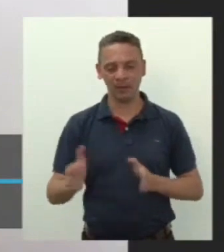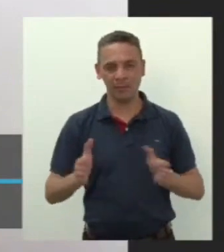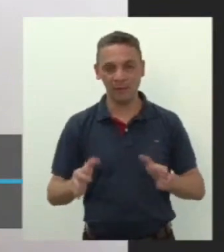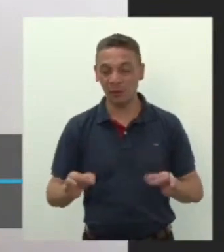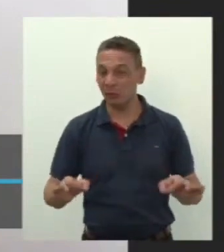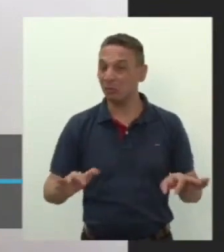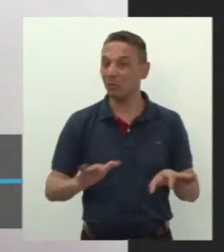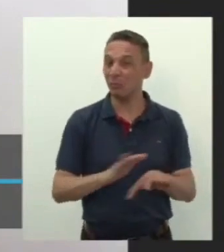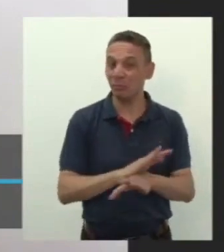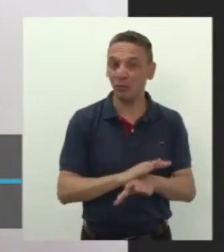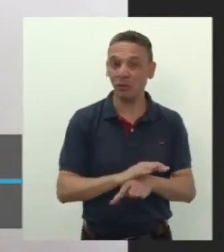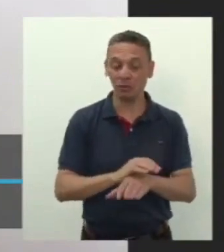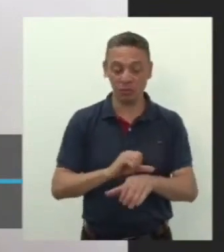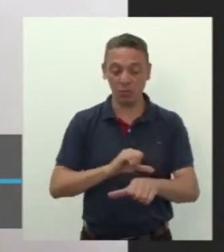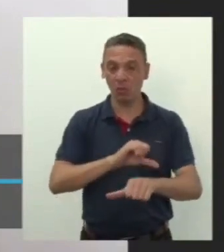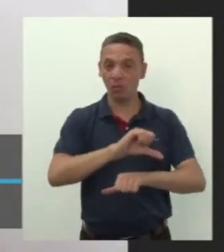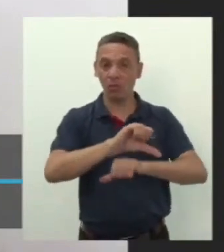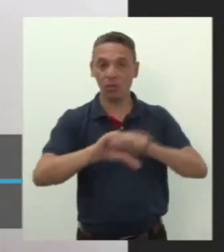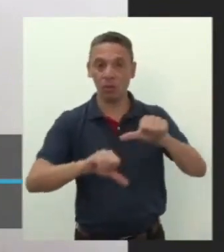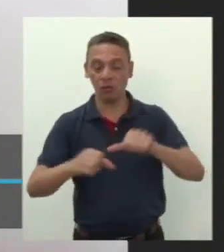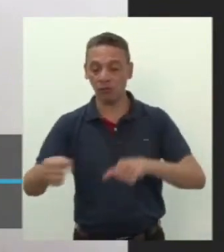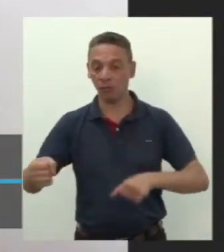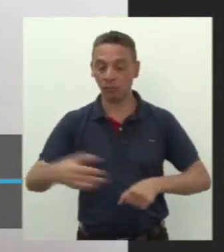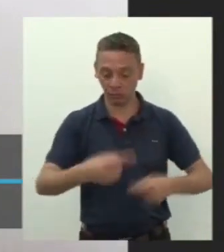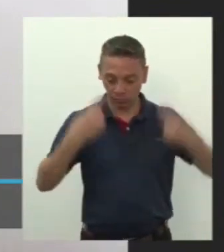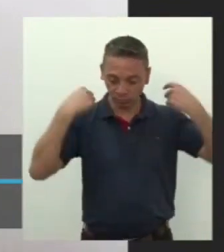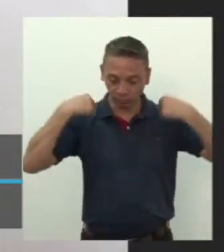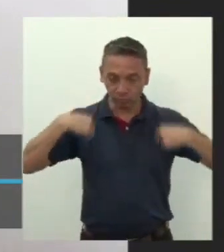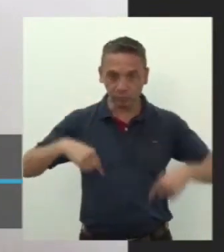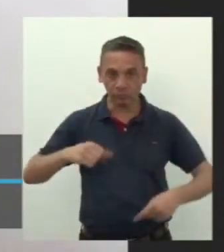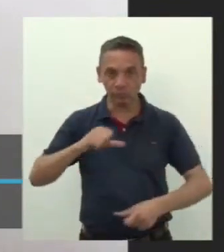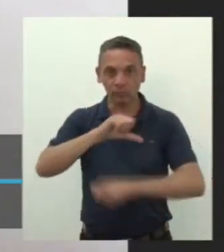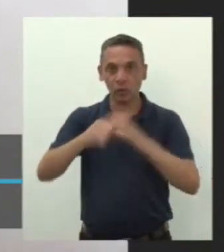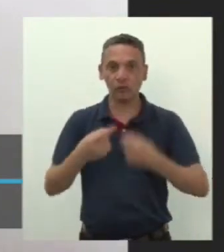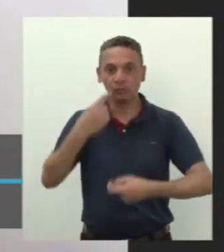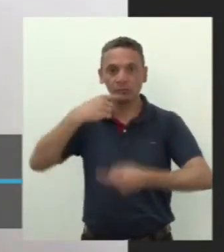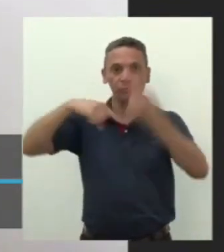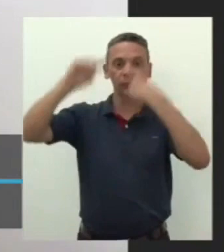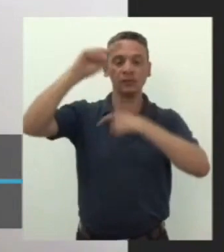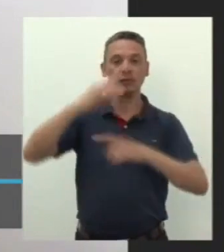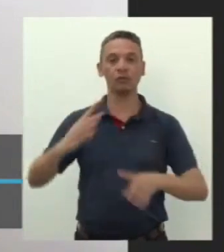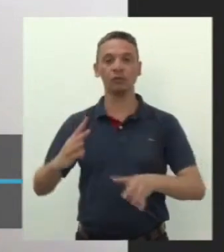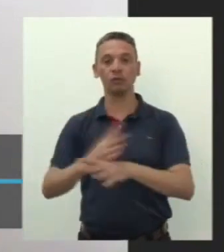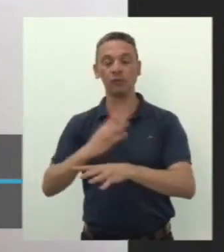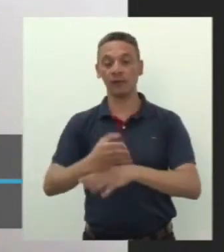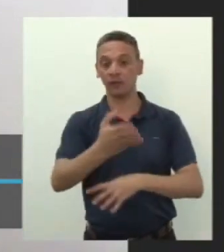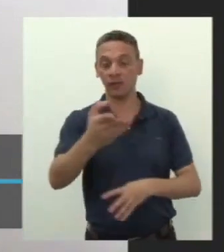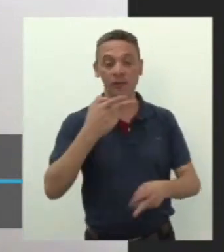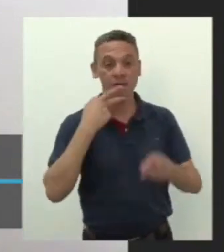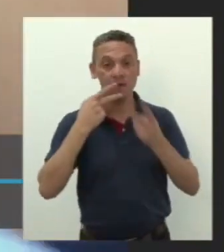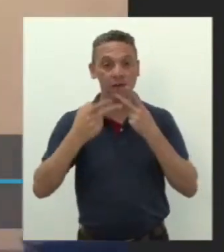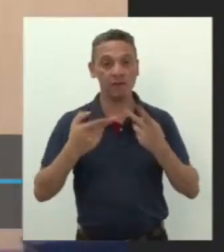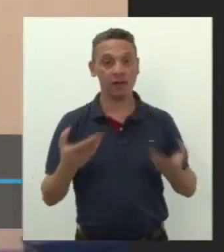desse processo de reinvenção de nós mesmos, né? De todas as palavras de superação que vocês disseram,